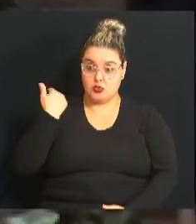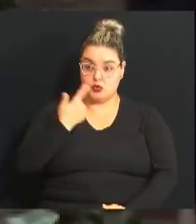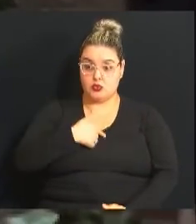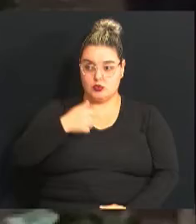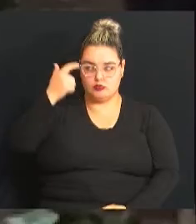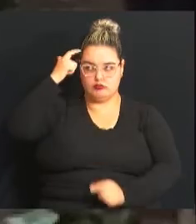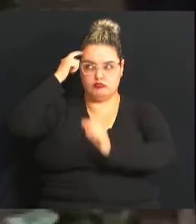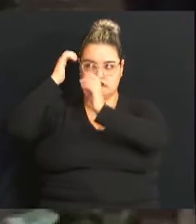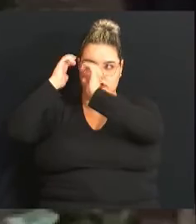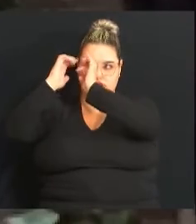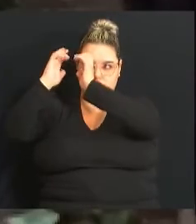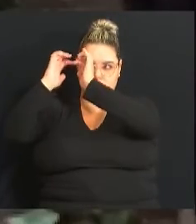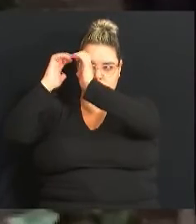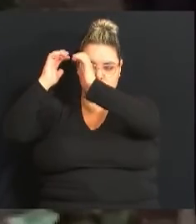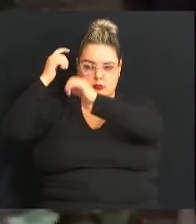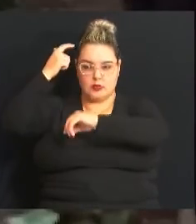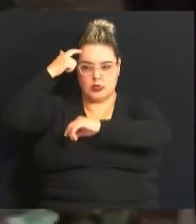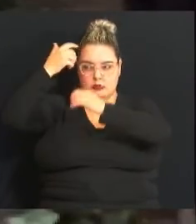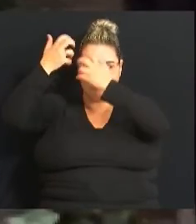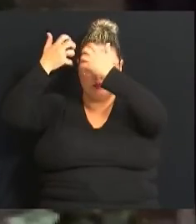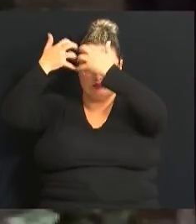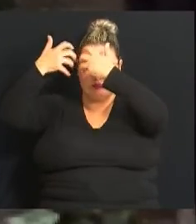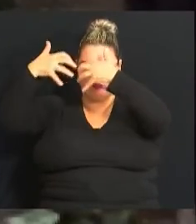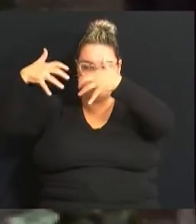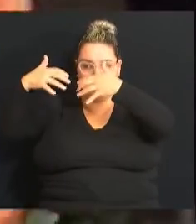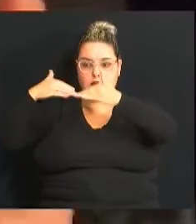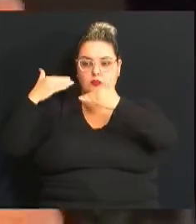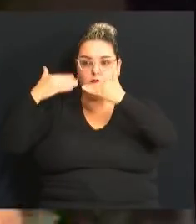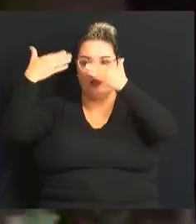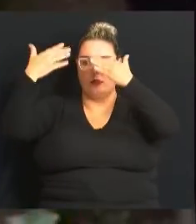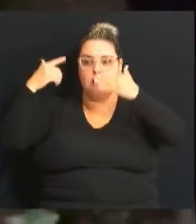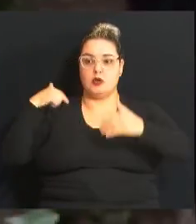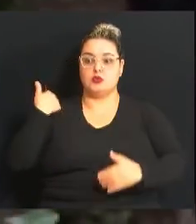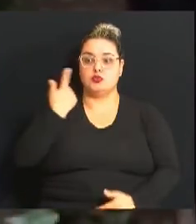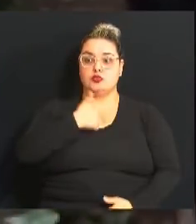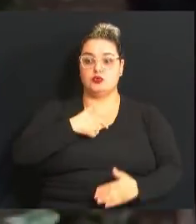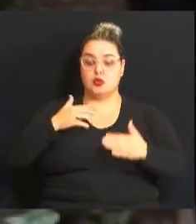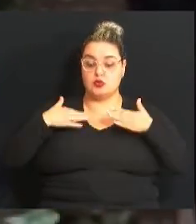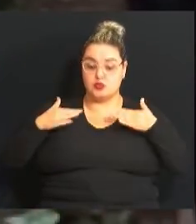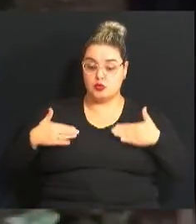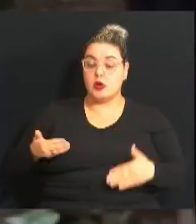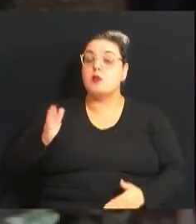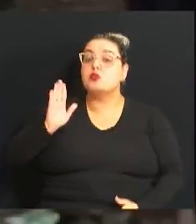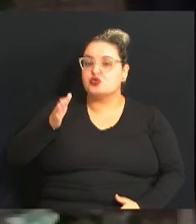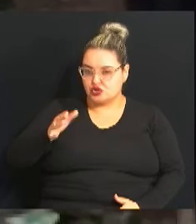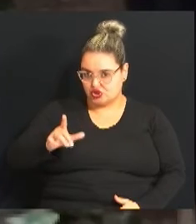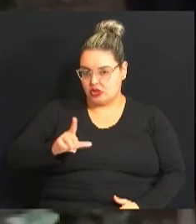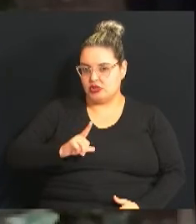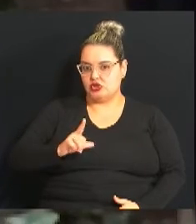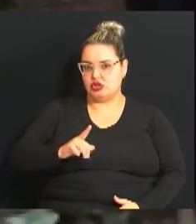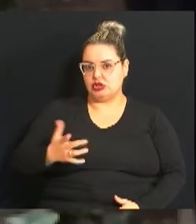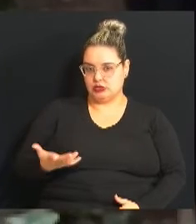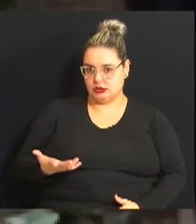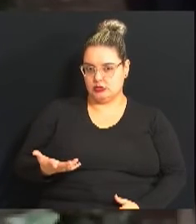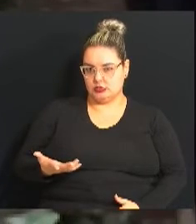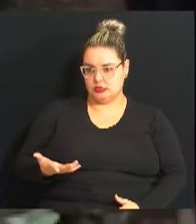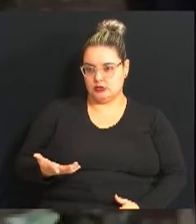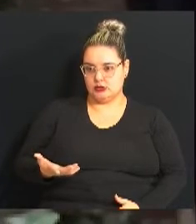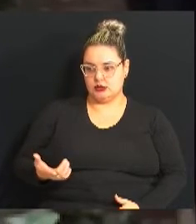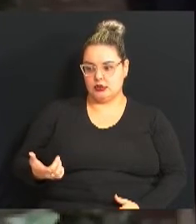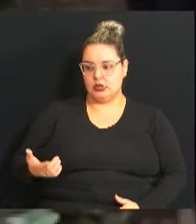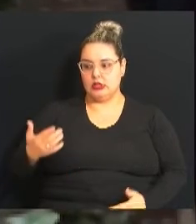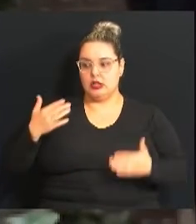cérebro ele foi se desenvolvendo, mas o nosso corpo já existia. Então, o corpo traz